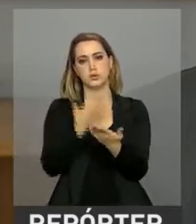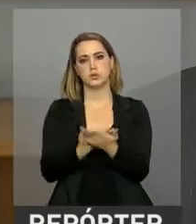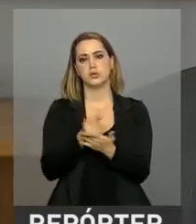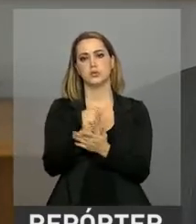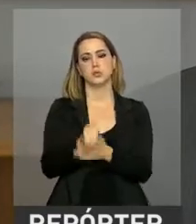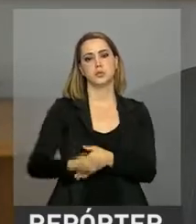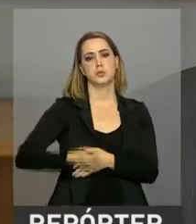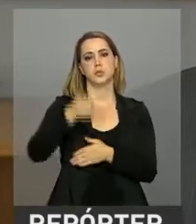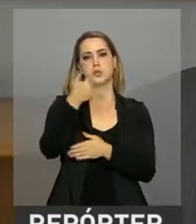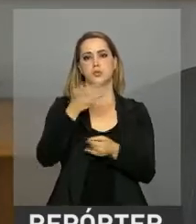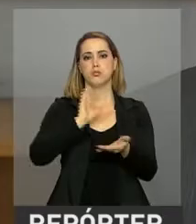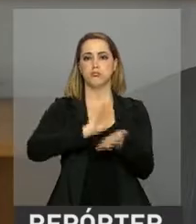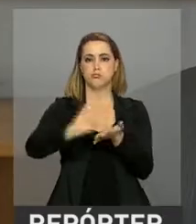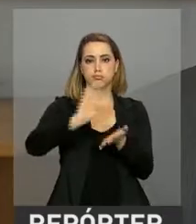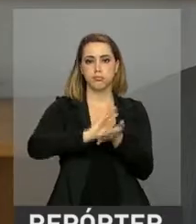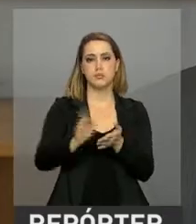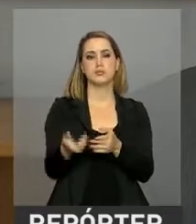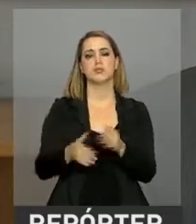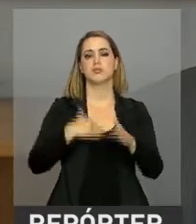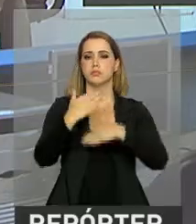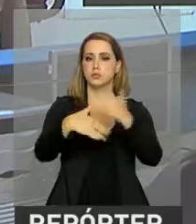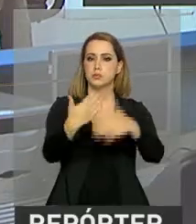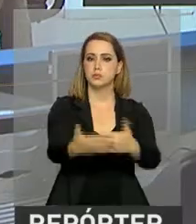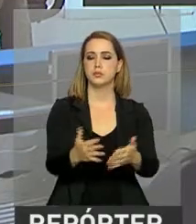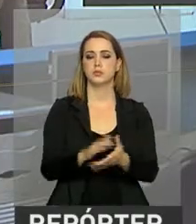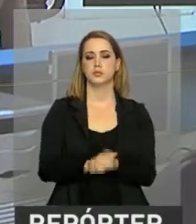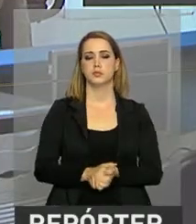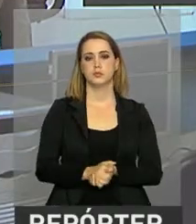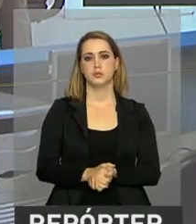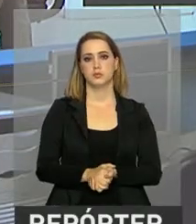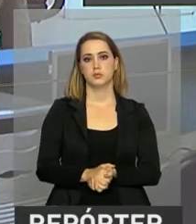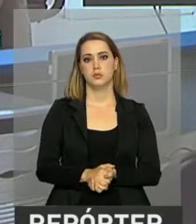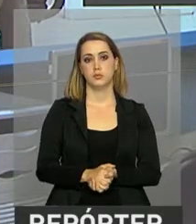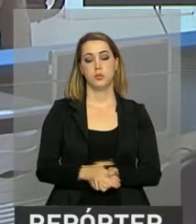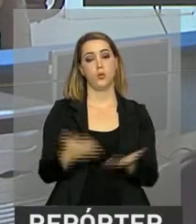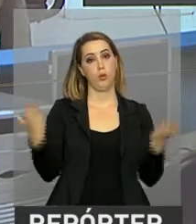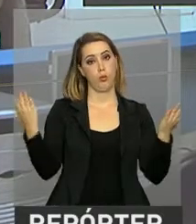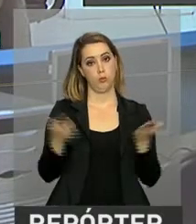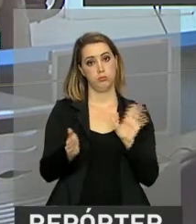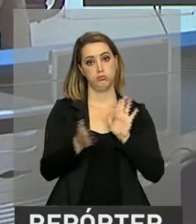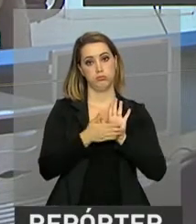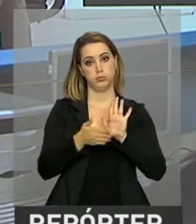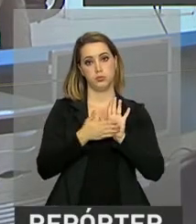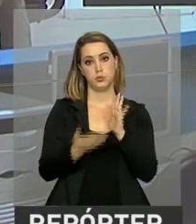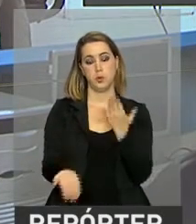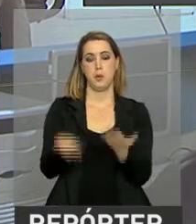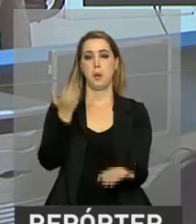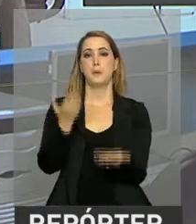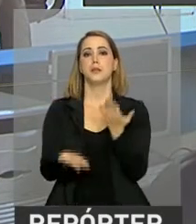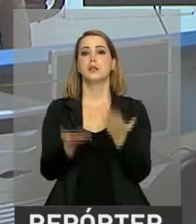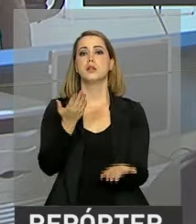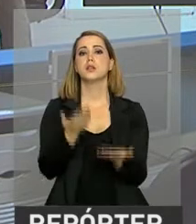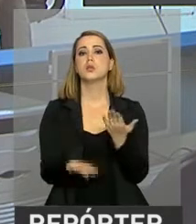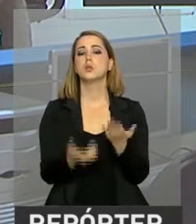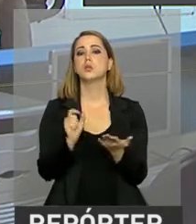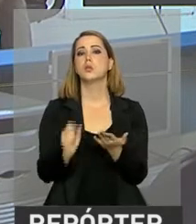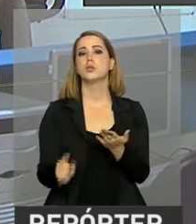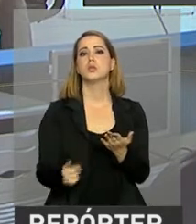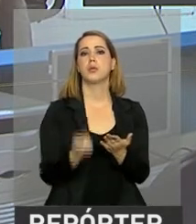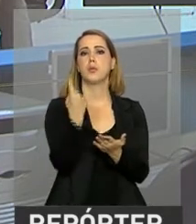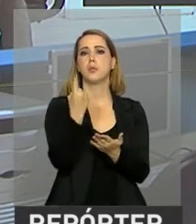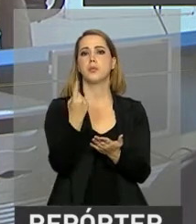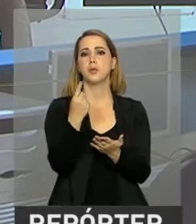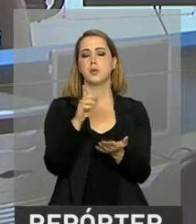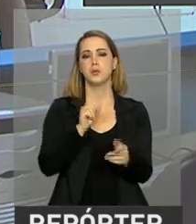retorna e os investimentos se aceleram. Foi apresentado hoje o balanço da primeira fase do projeto Parto Adequado,